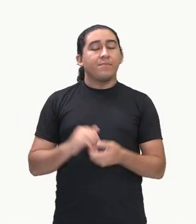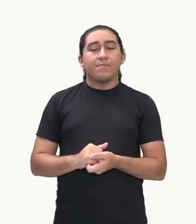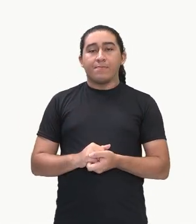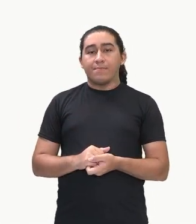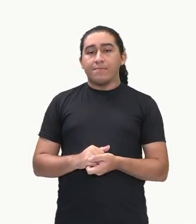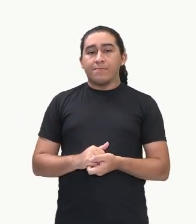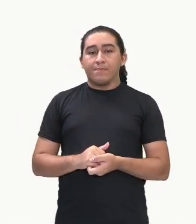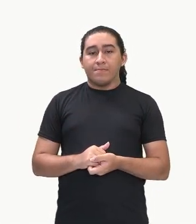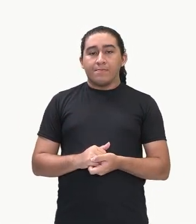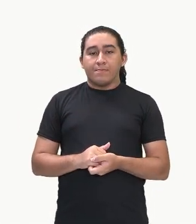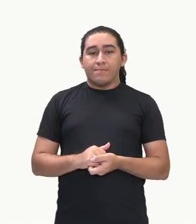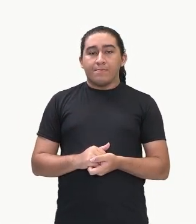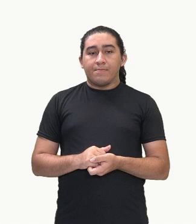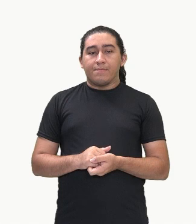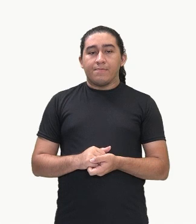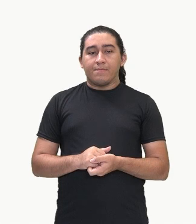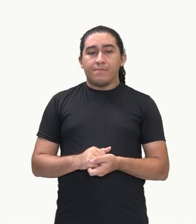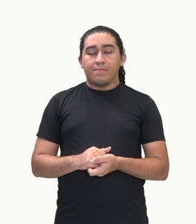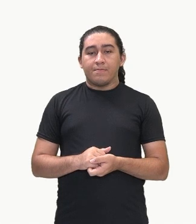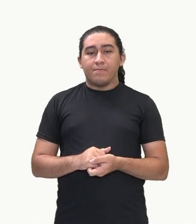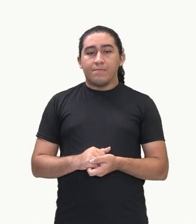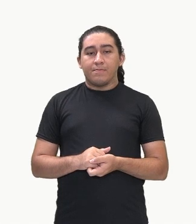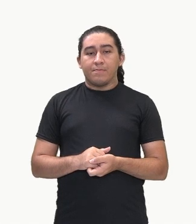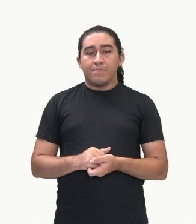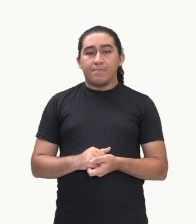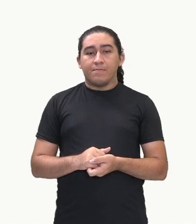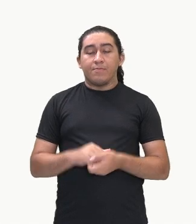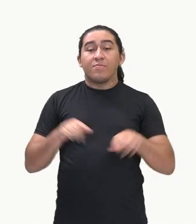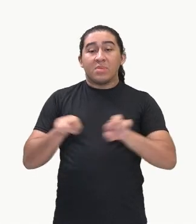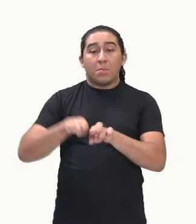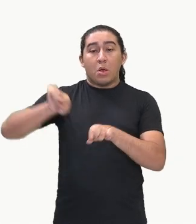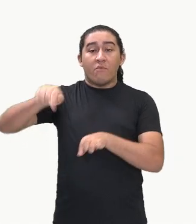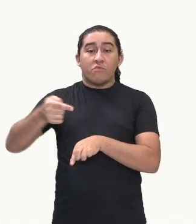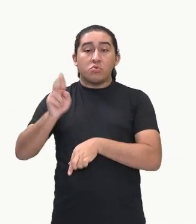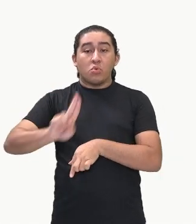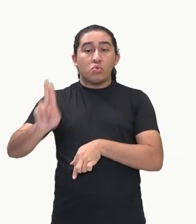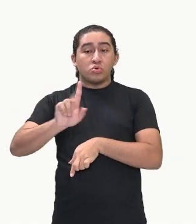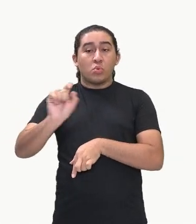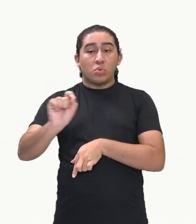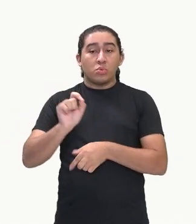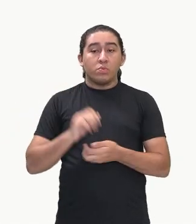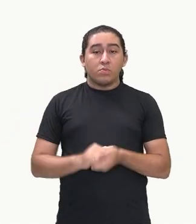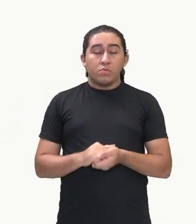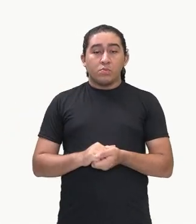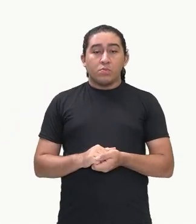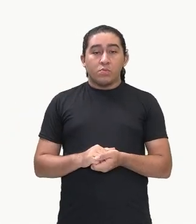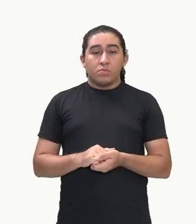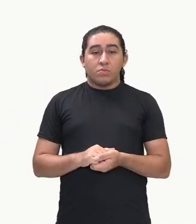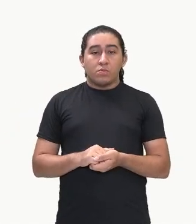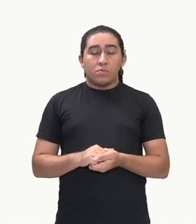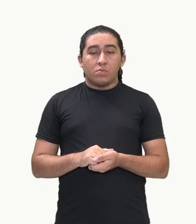João. 5, para que serve a vírgula? Também para separar o adjunto